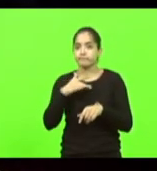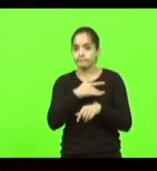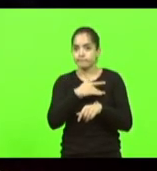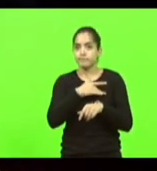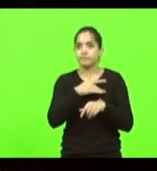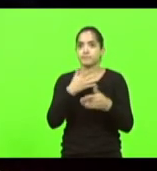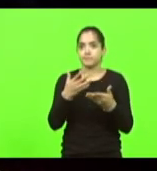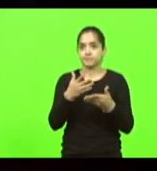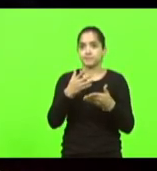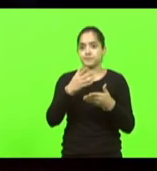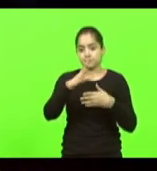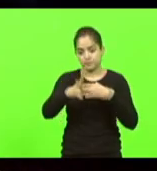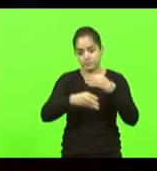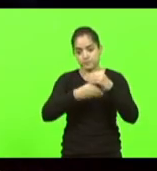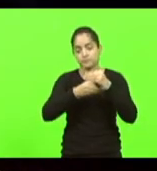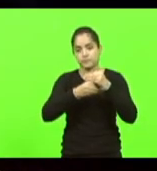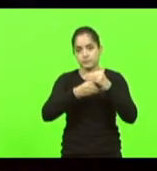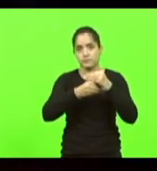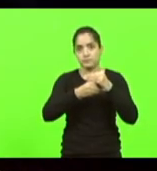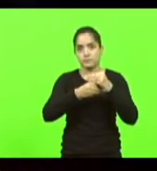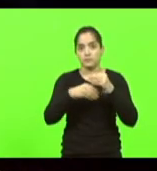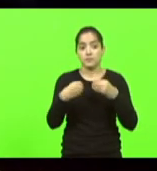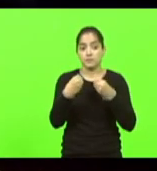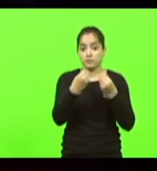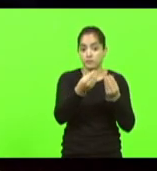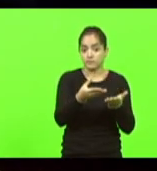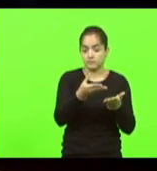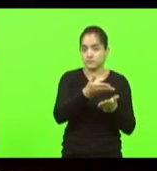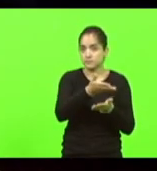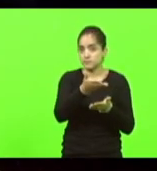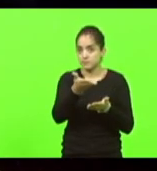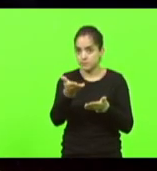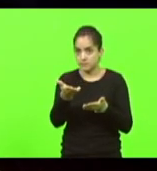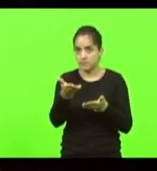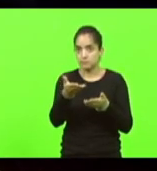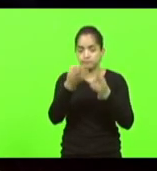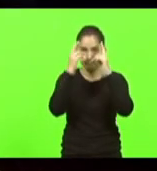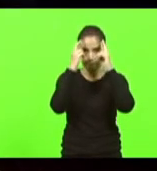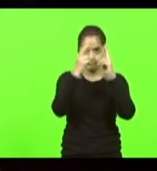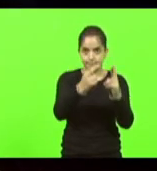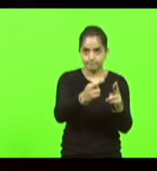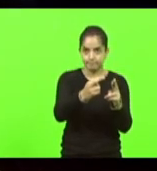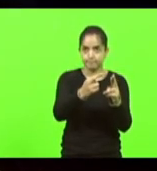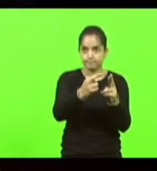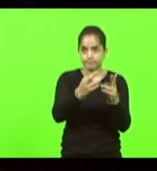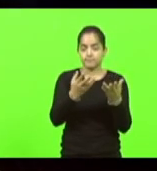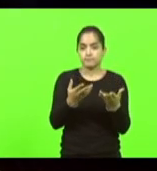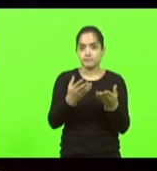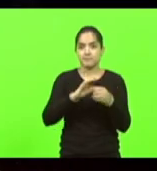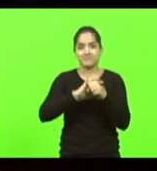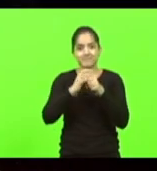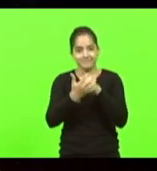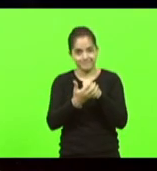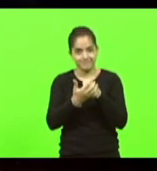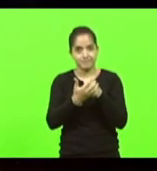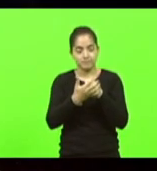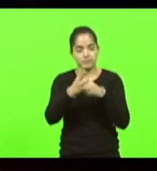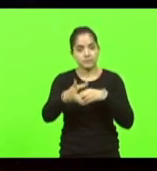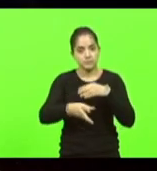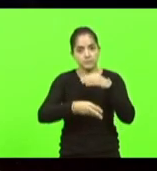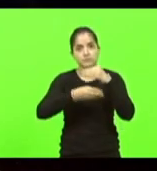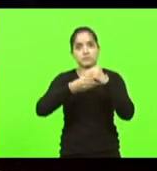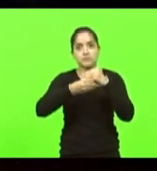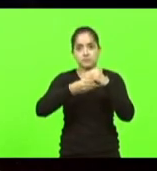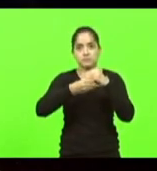incorporada a gratificação que foi dada é para esses guerreiros que tem o nosso respeito na questão da cor verde vamos incorporar a gratificação